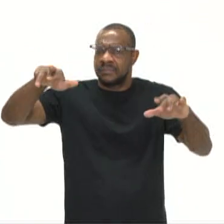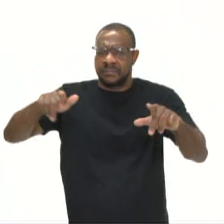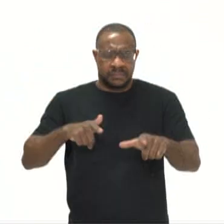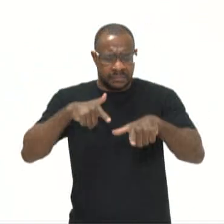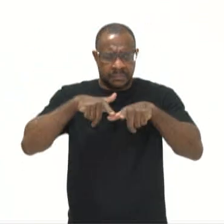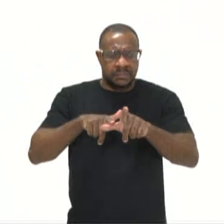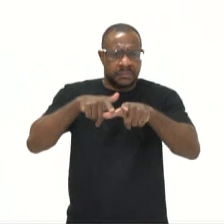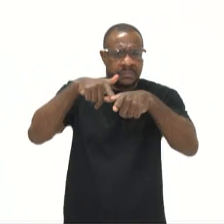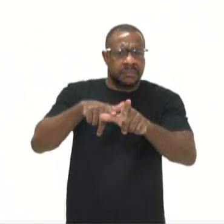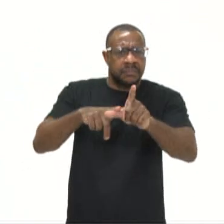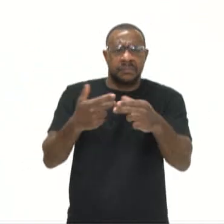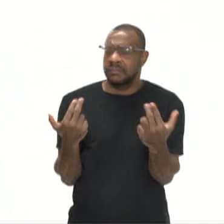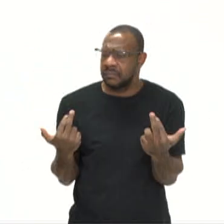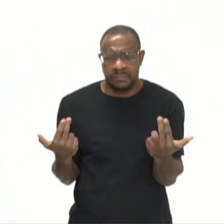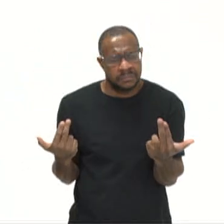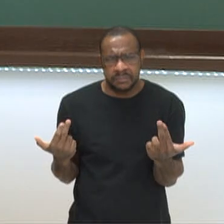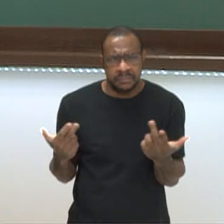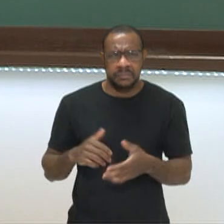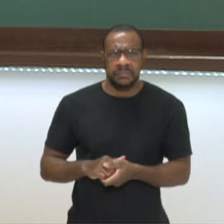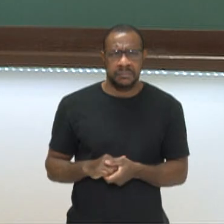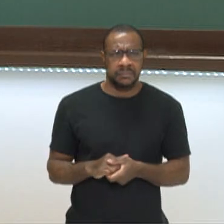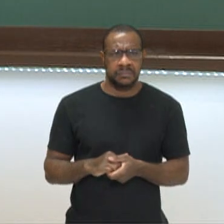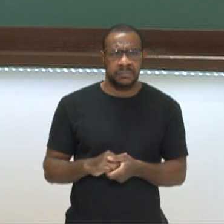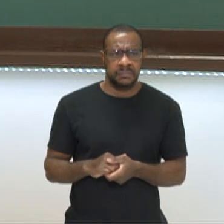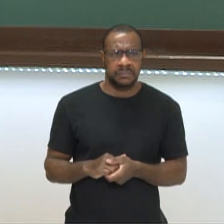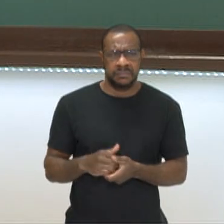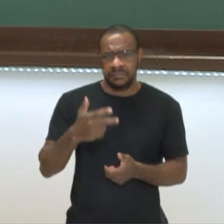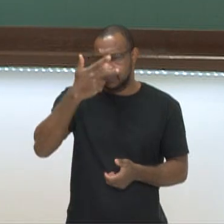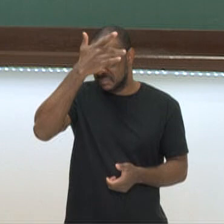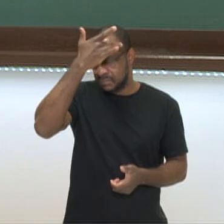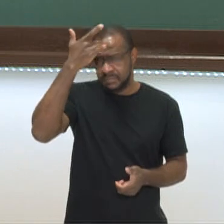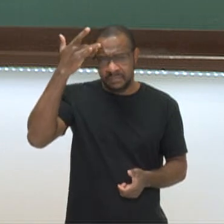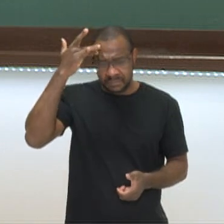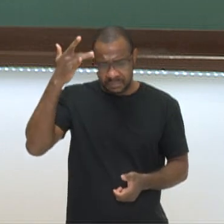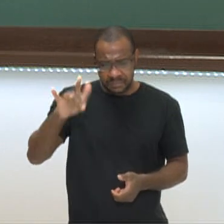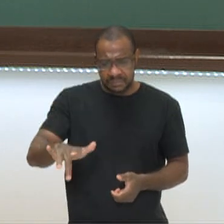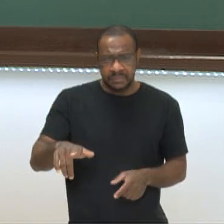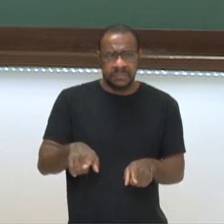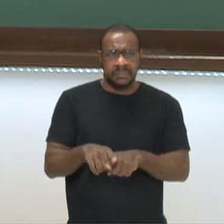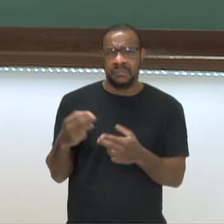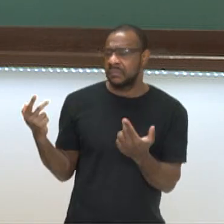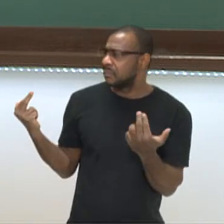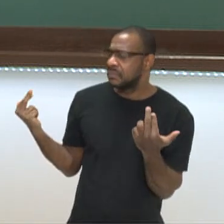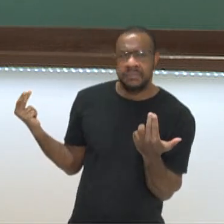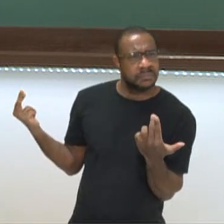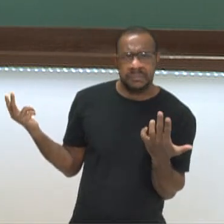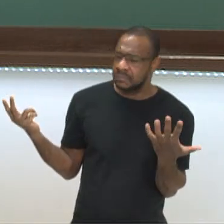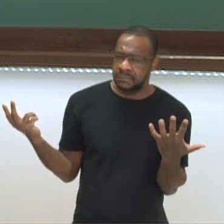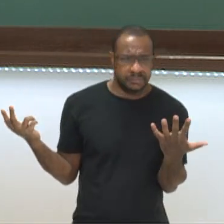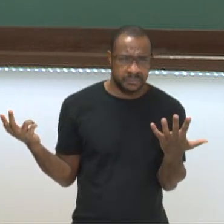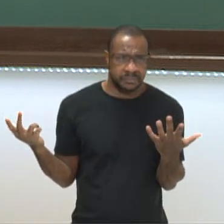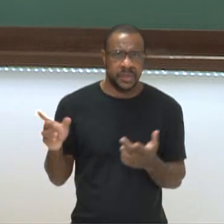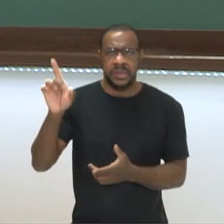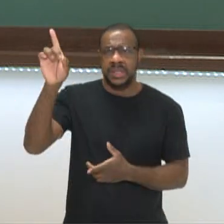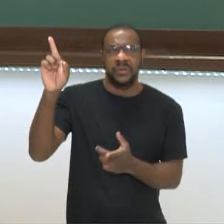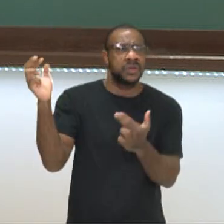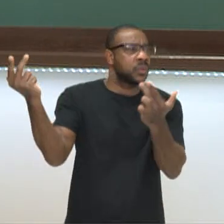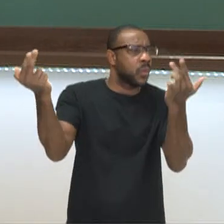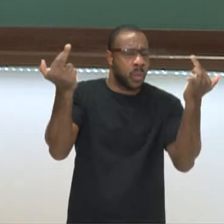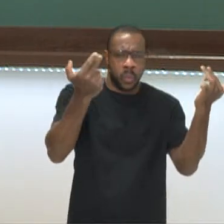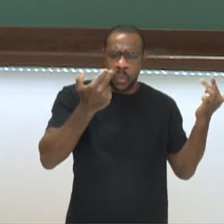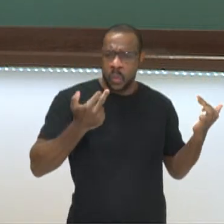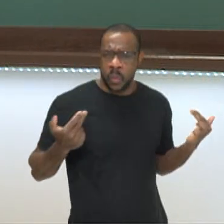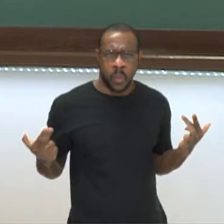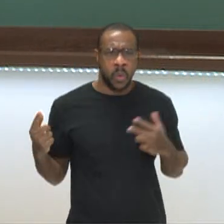Ou seja, ela dizendo que o Deus é um só, tanto para o candomblé, das religiões de matriz africana, umbanda, como também